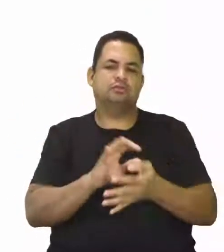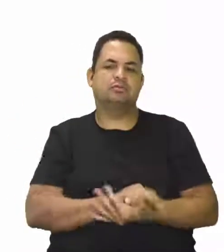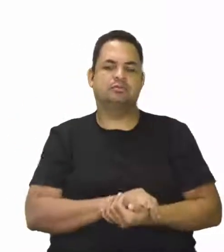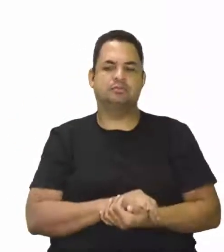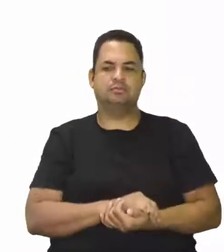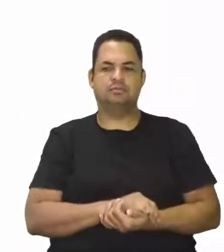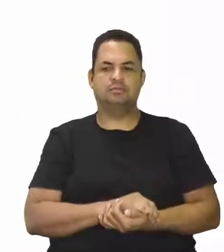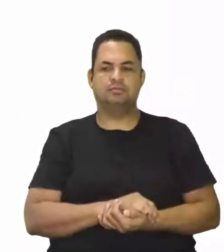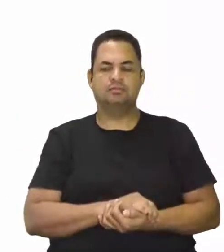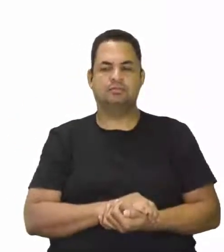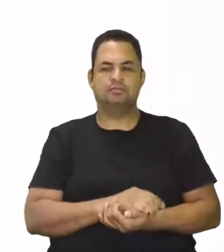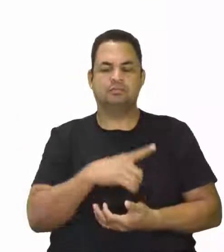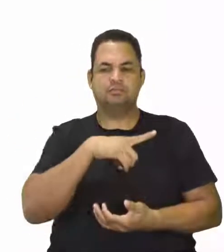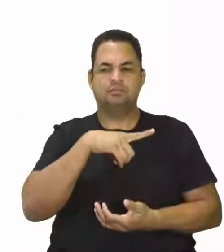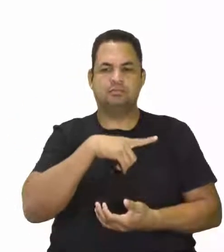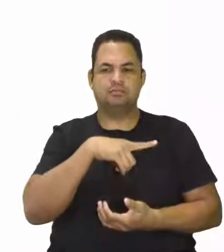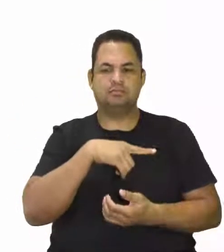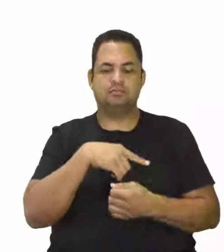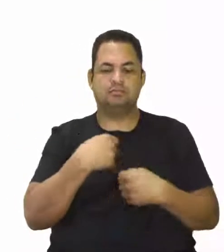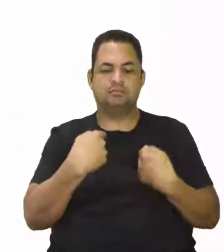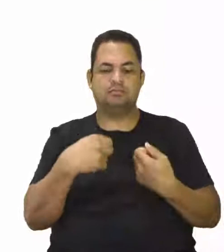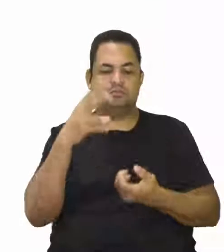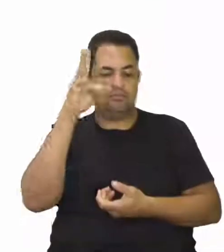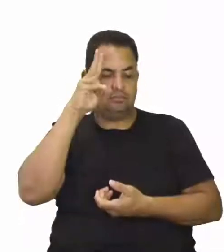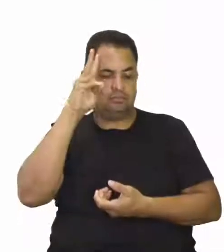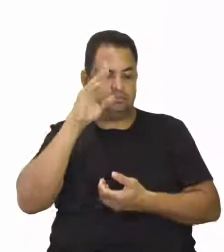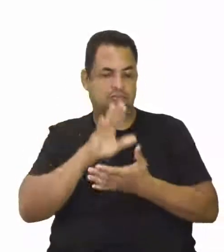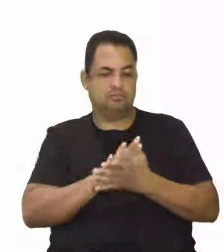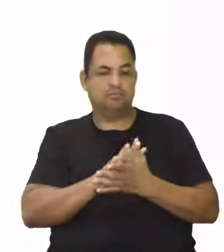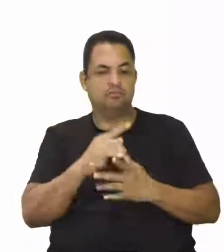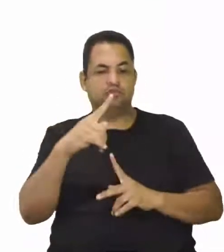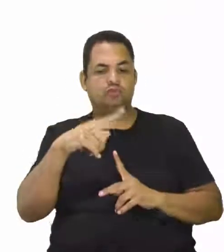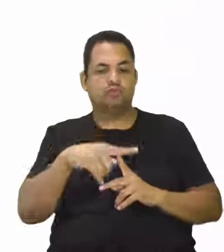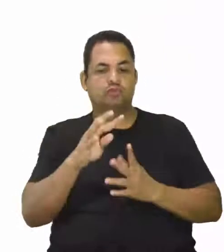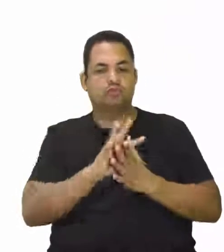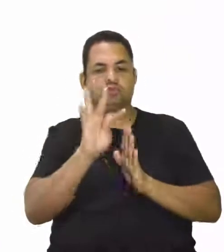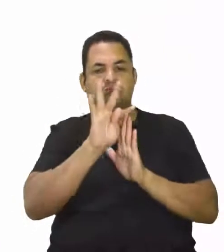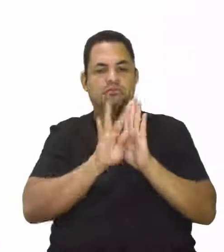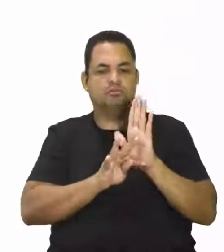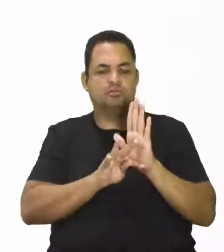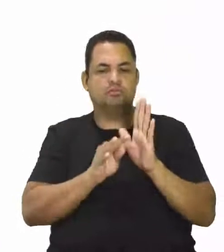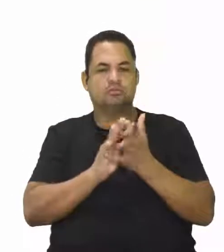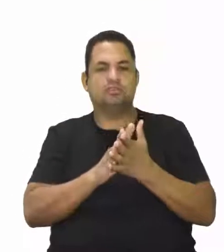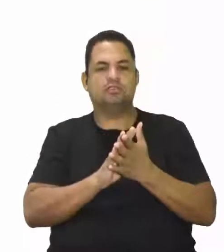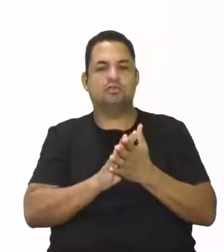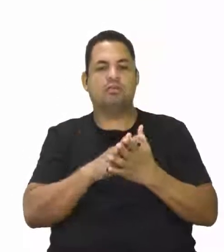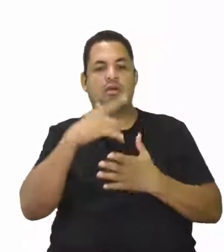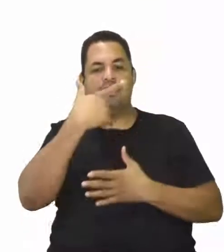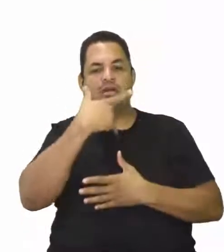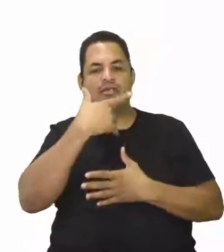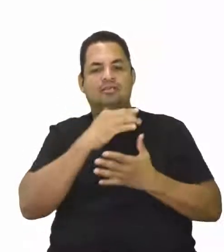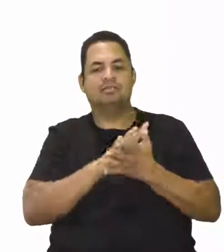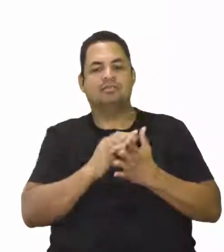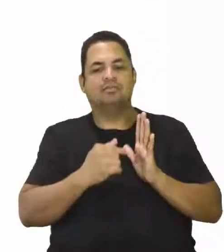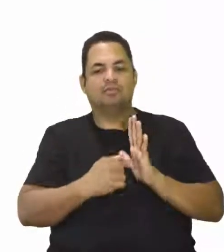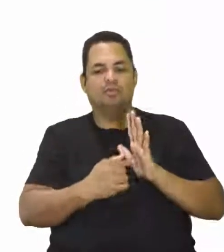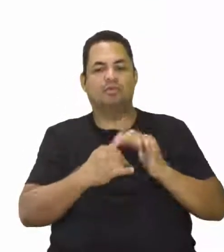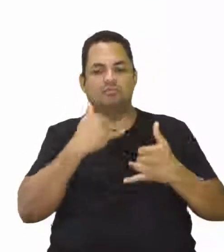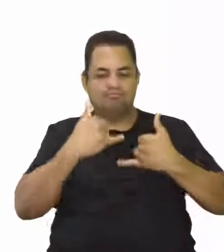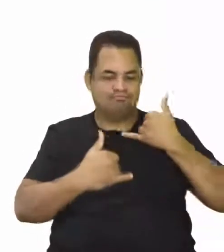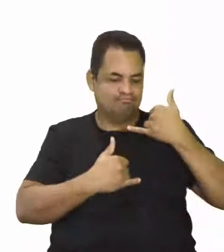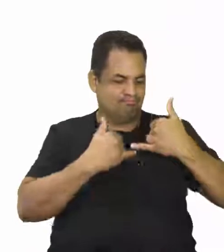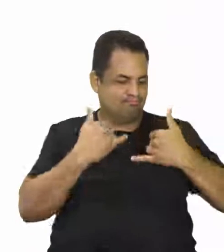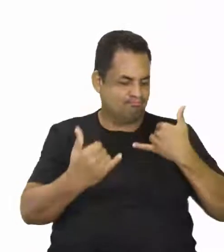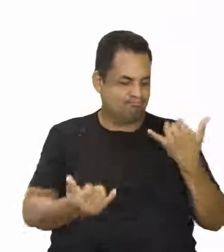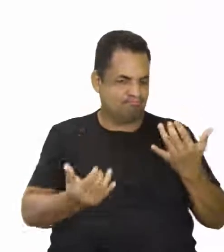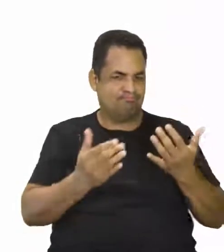Isso mesmo. Então, nós temos que lembrar que o gênero textual humorístico, lógico, ele traz a risada, ele traz essa